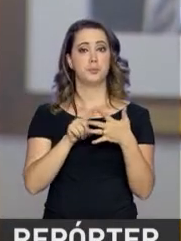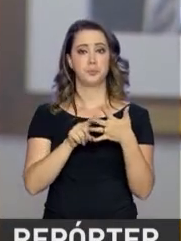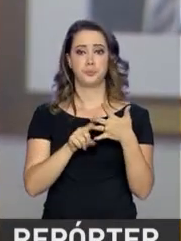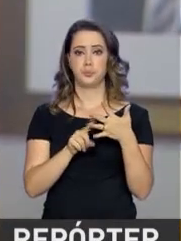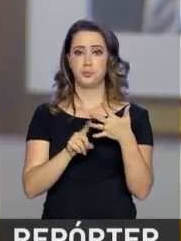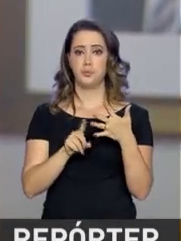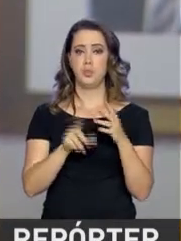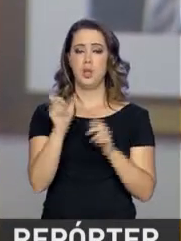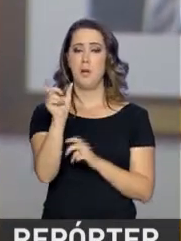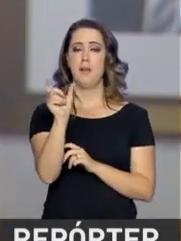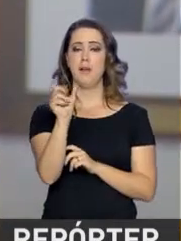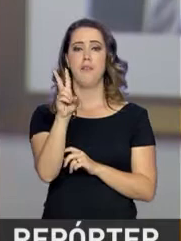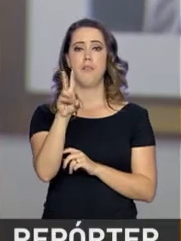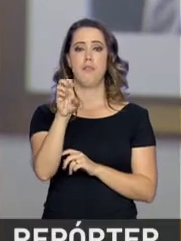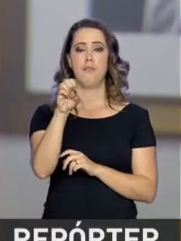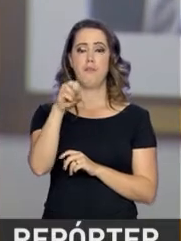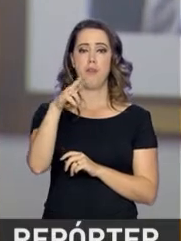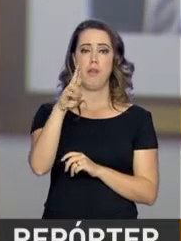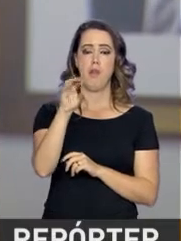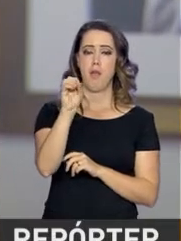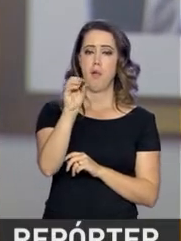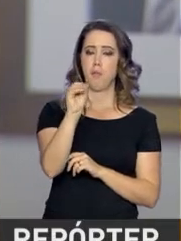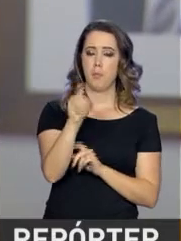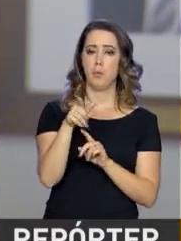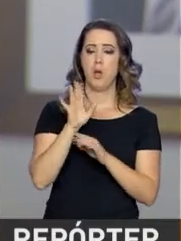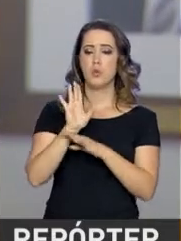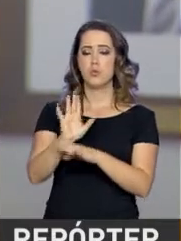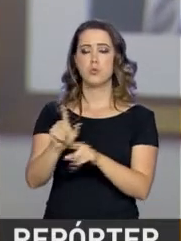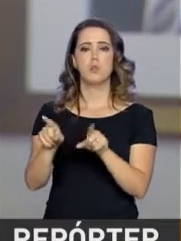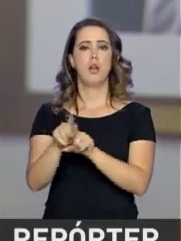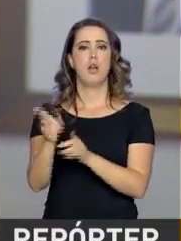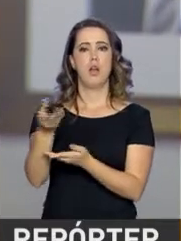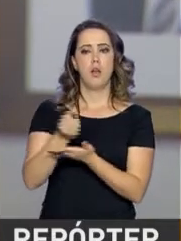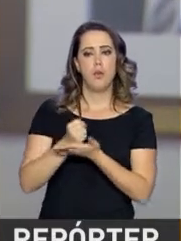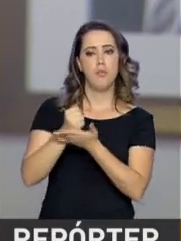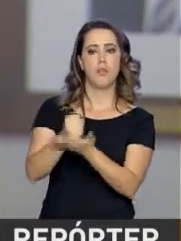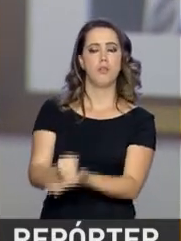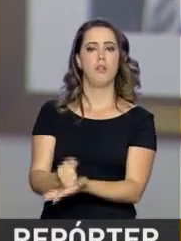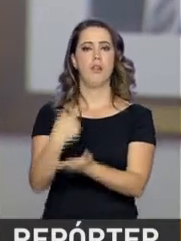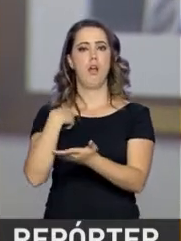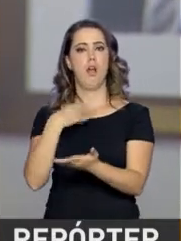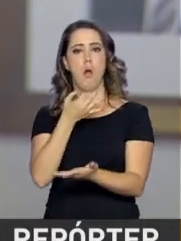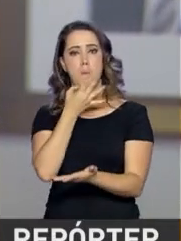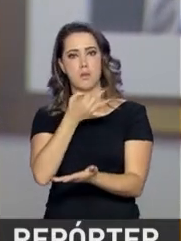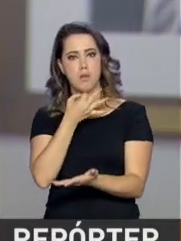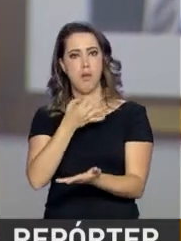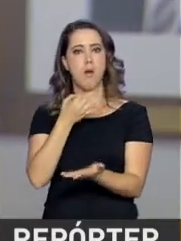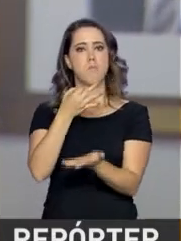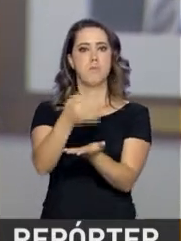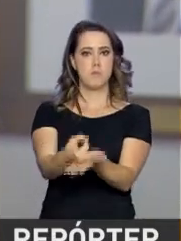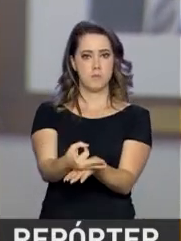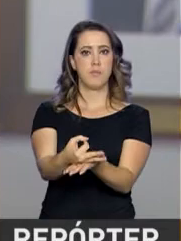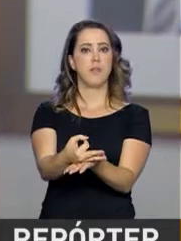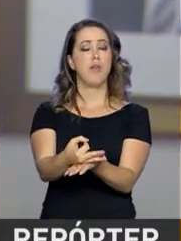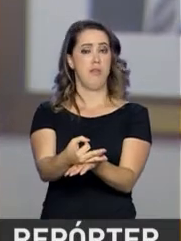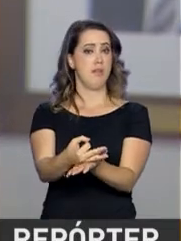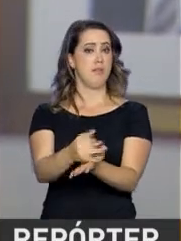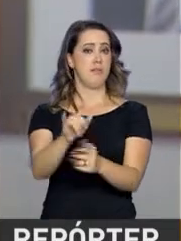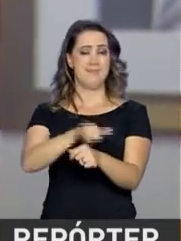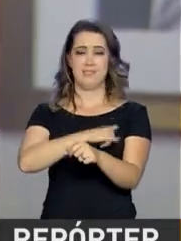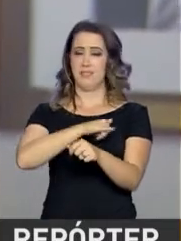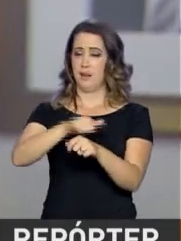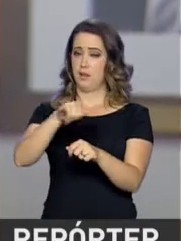parte de cooperar com a parte colocar à disposição de apresentar sugestões que colocar estruturas à